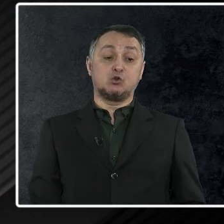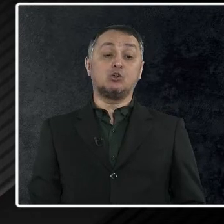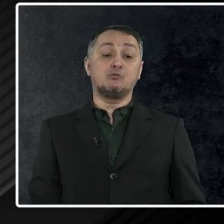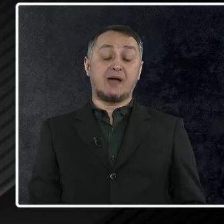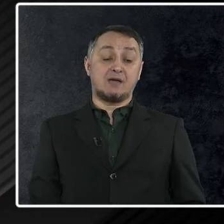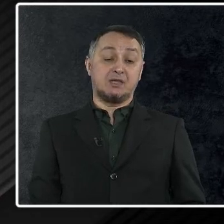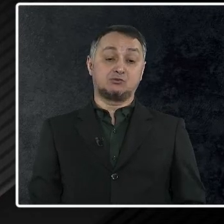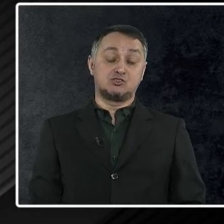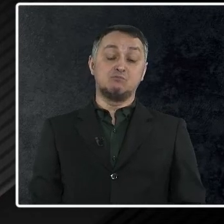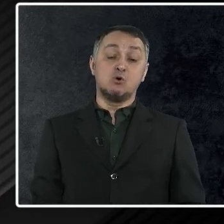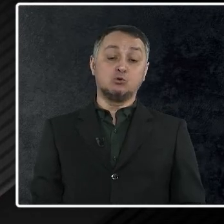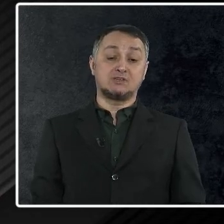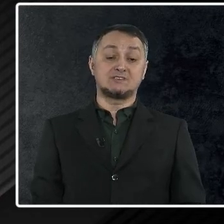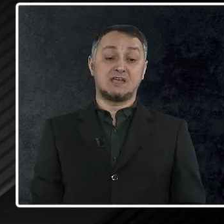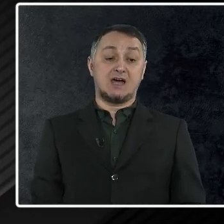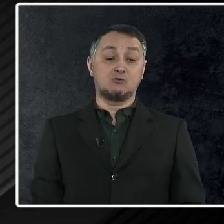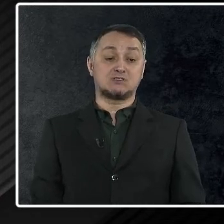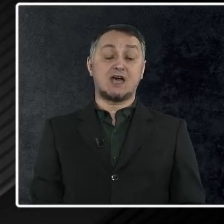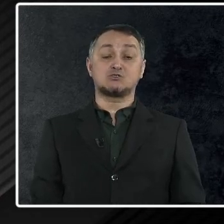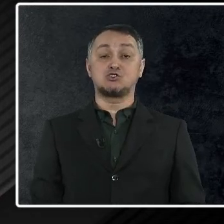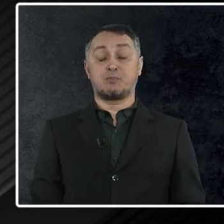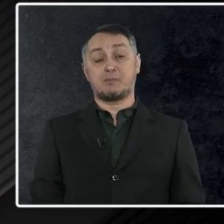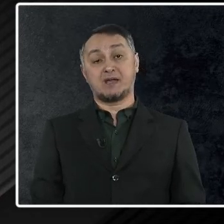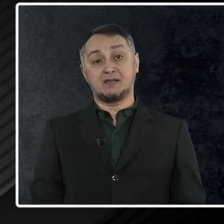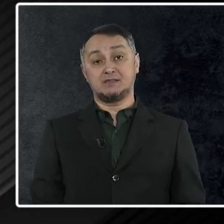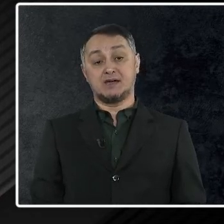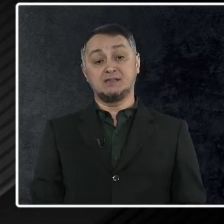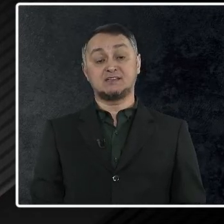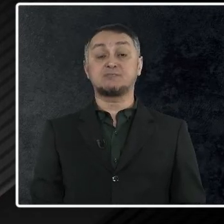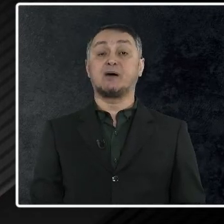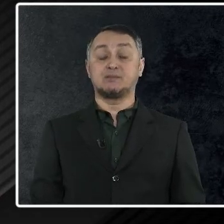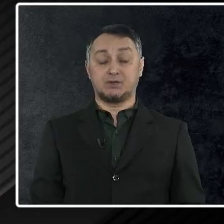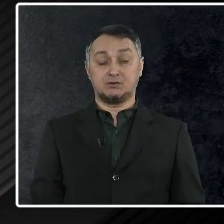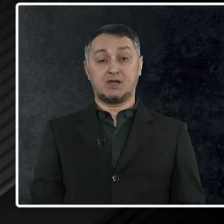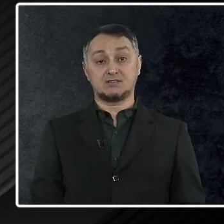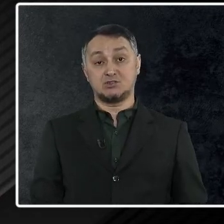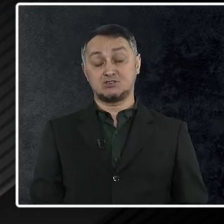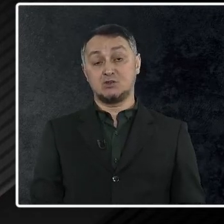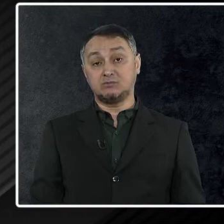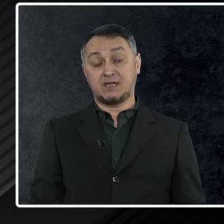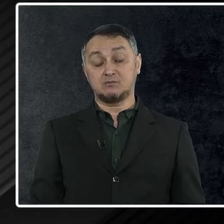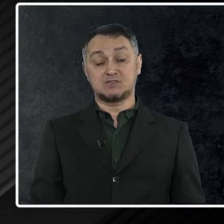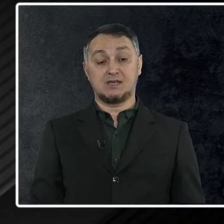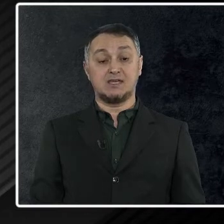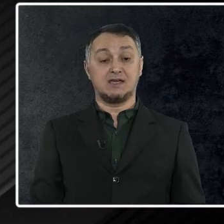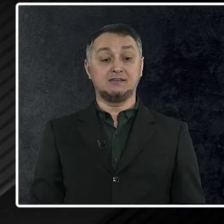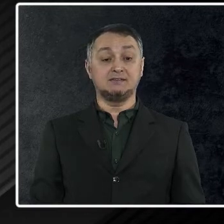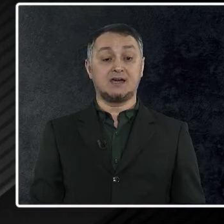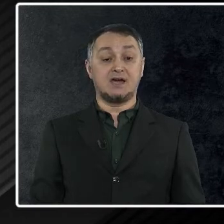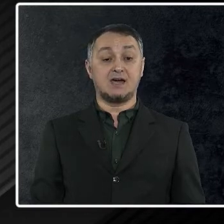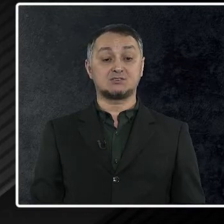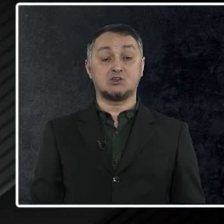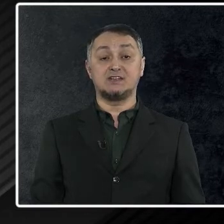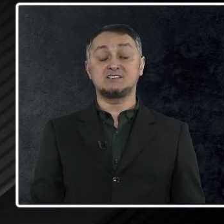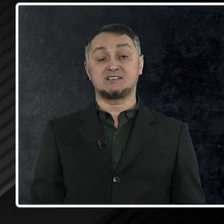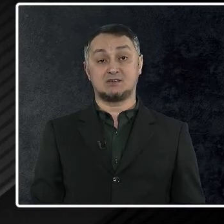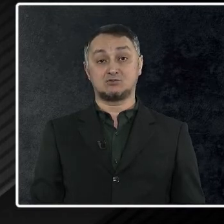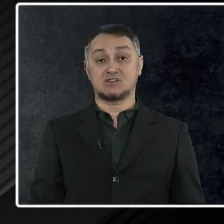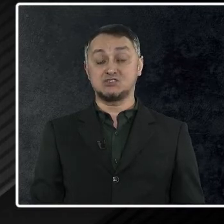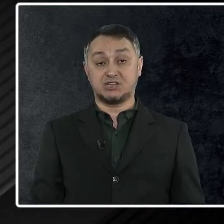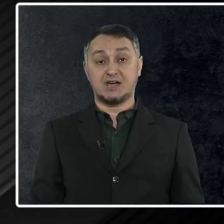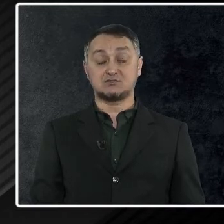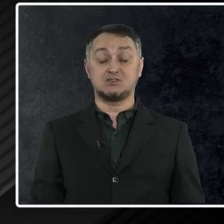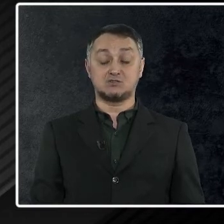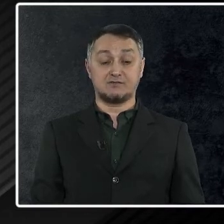se exclui do pagamento de multas os casos de propaganda antecipada, porque no caso nós não temos aí ainda a solenização